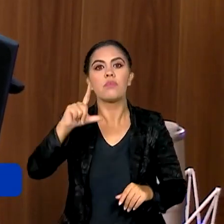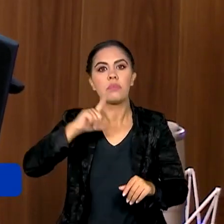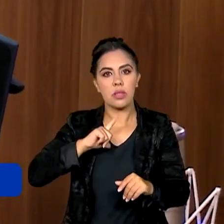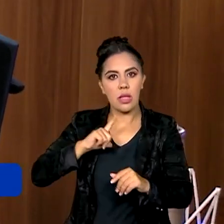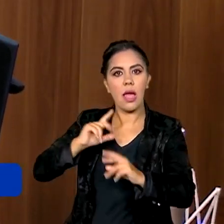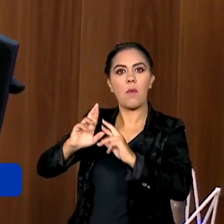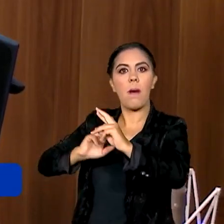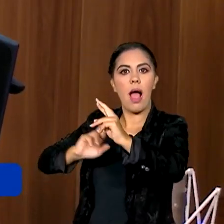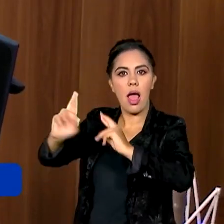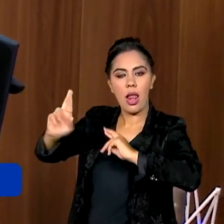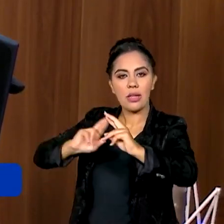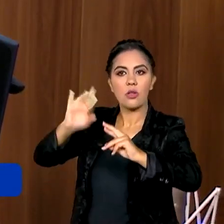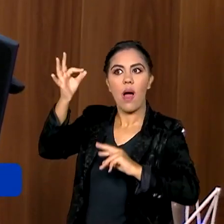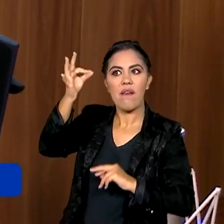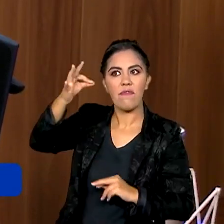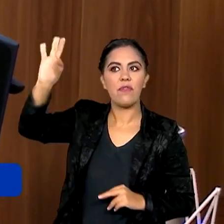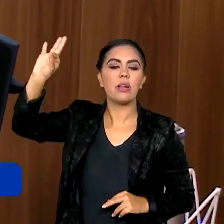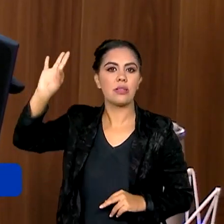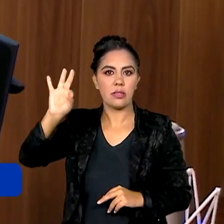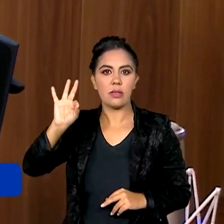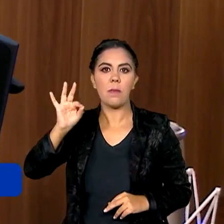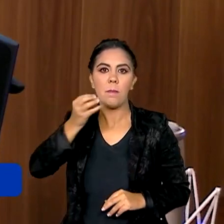importante, onde